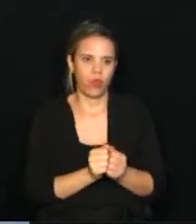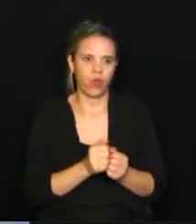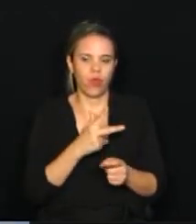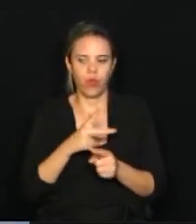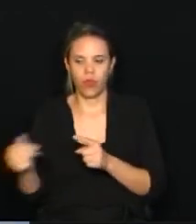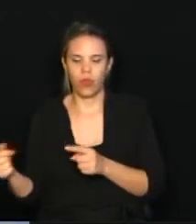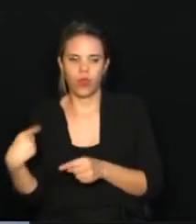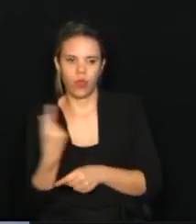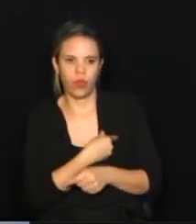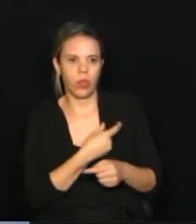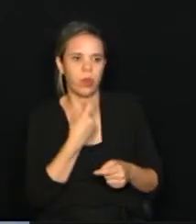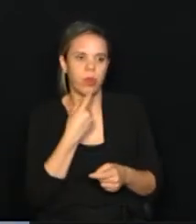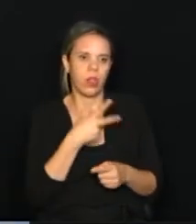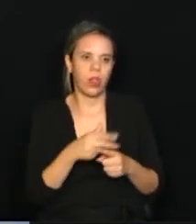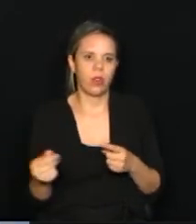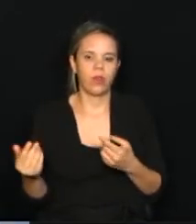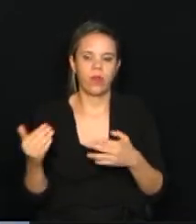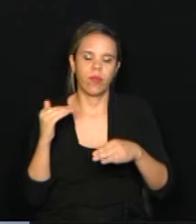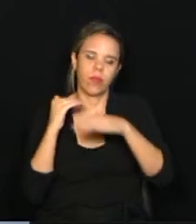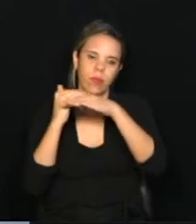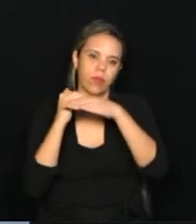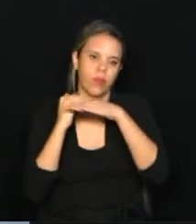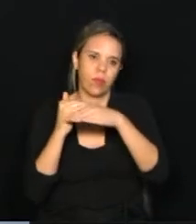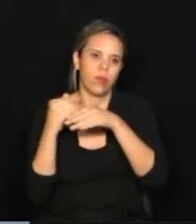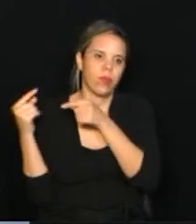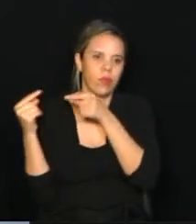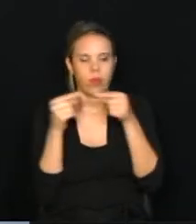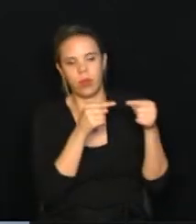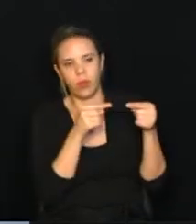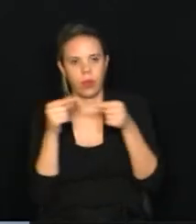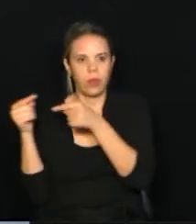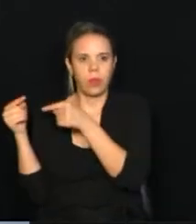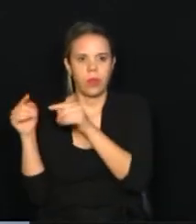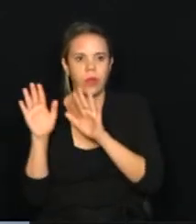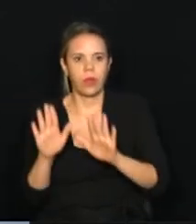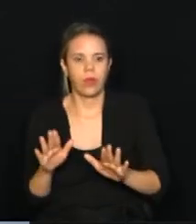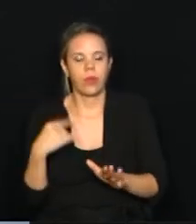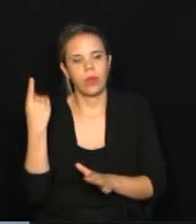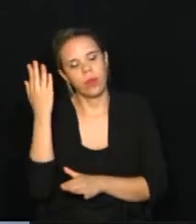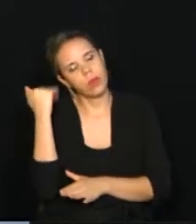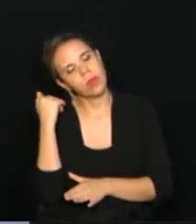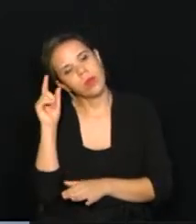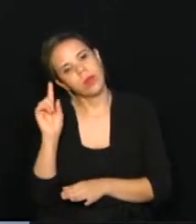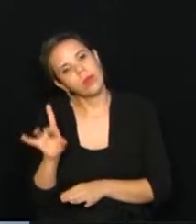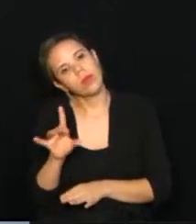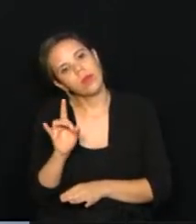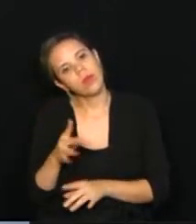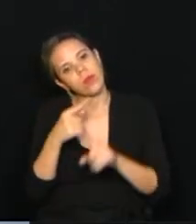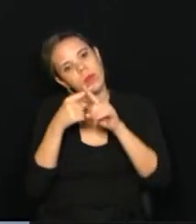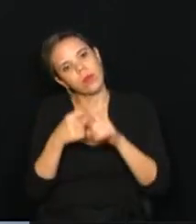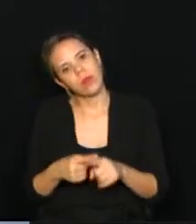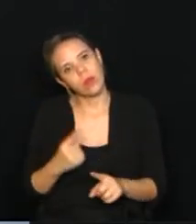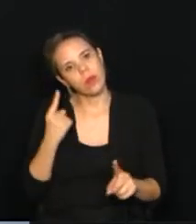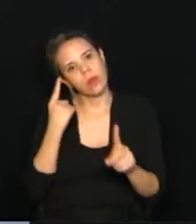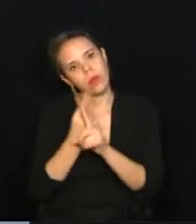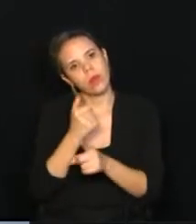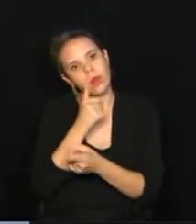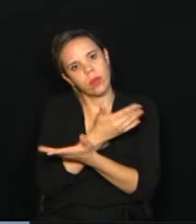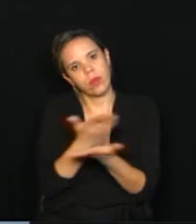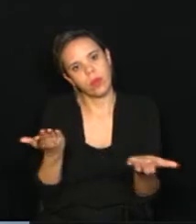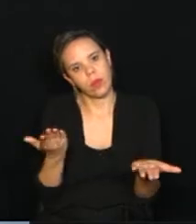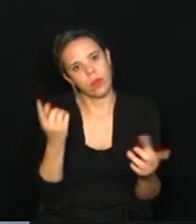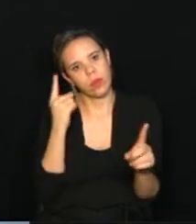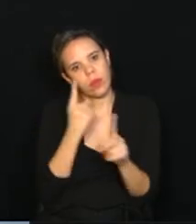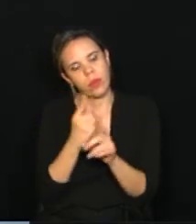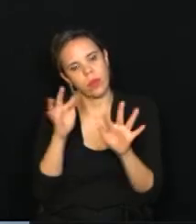o outro Campinas ganhou. Então fica aquela rivalidade. Mas a gente sabe que se a gente for encontrar com elas, agora a gente se encontra